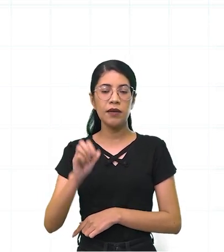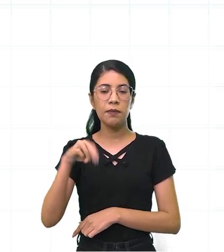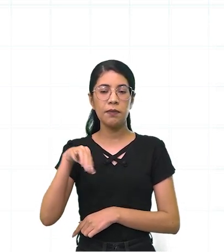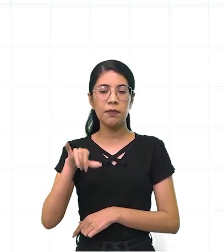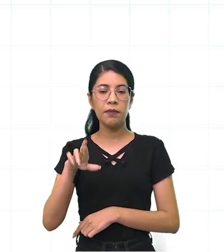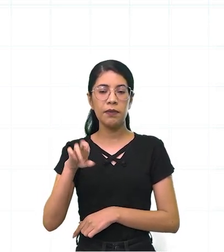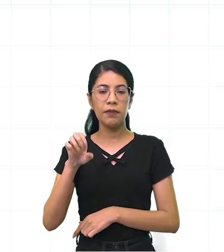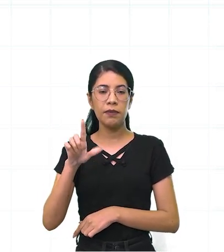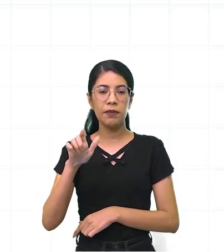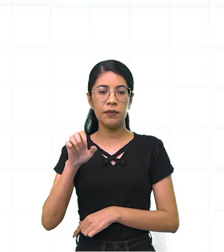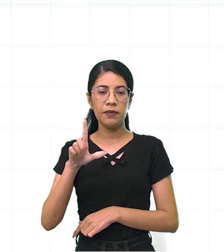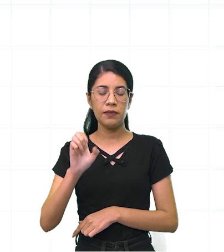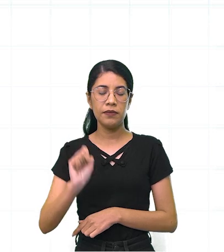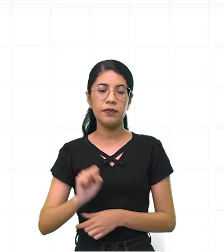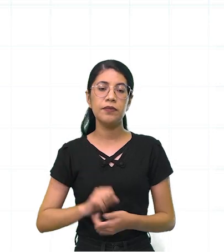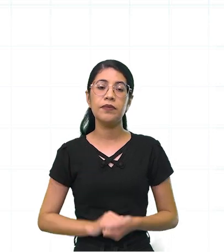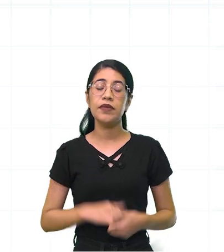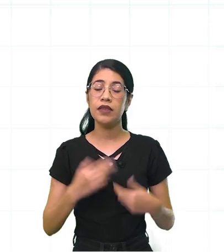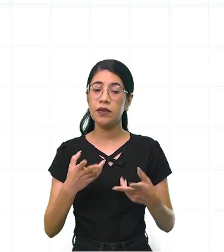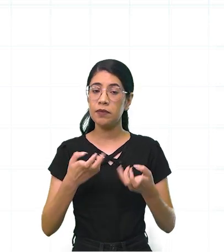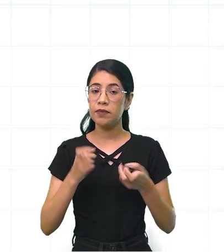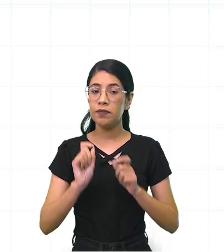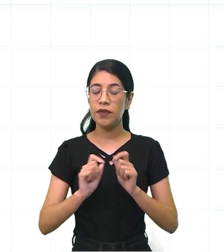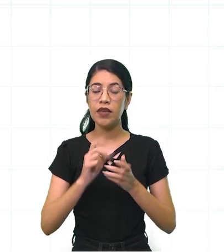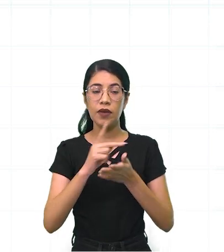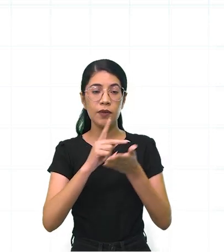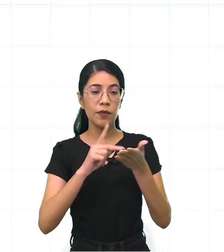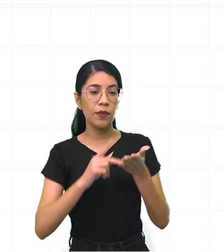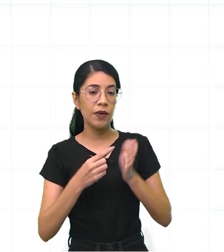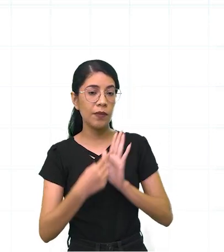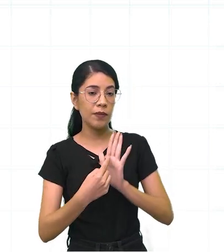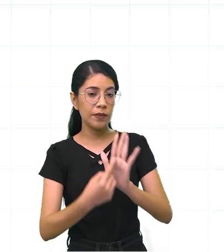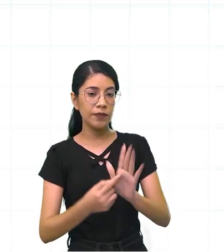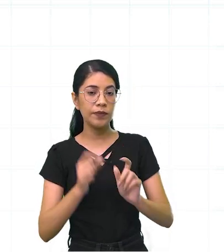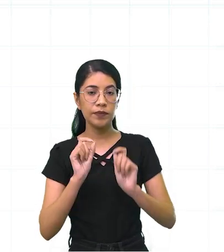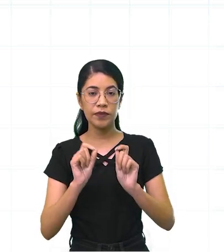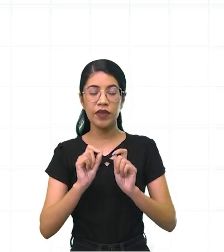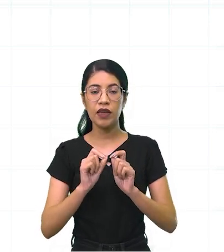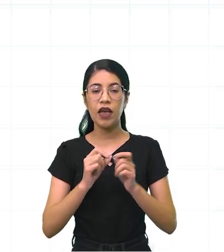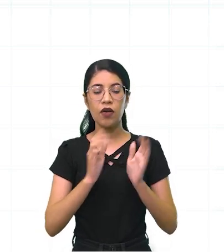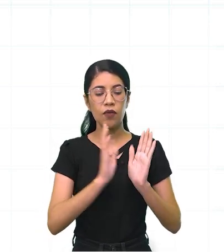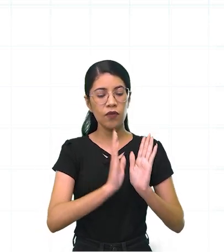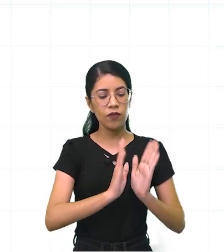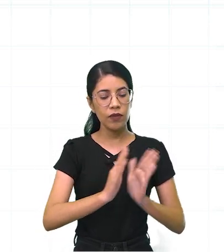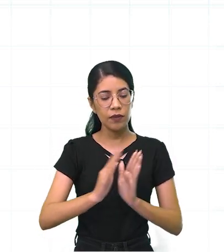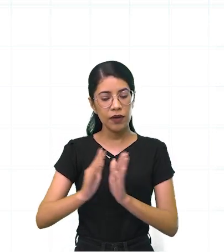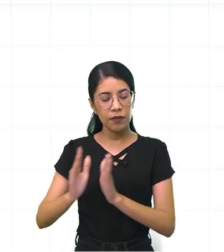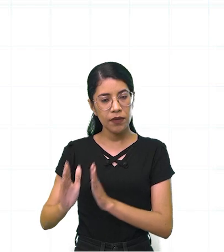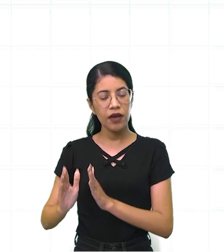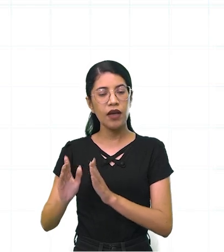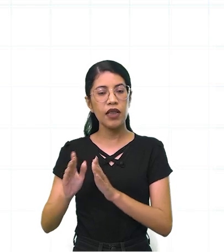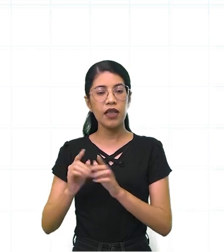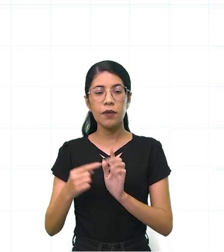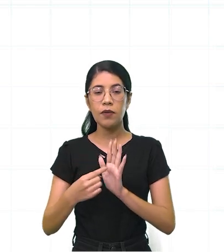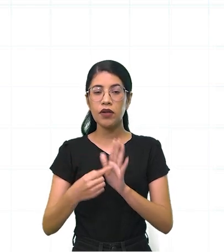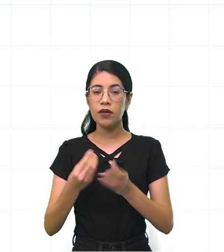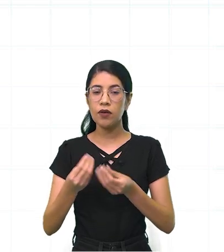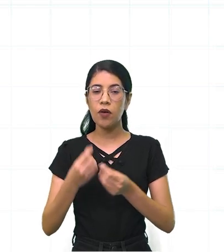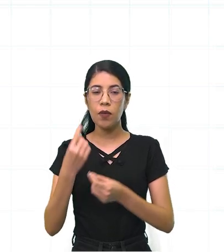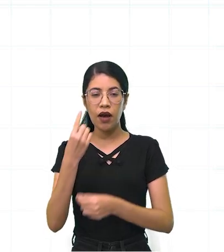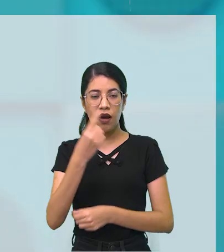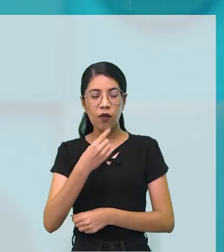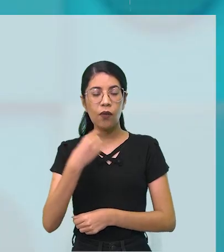Meirelles, né? Então percebam aí que o poema traz a passagem do tempo refletida na imagem